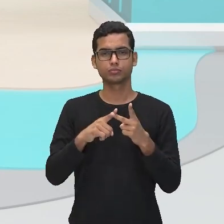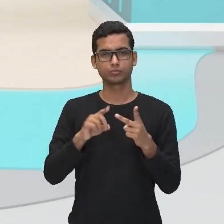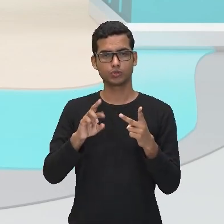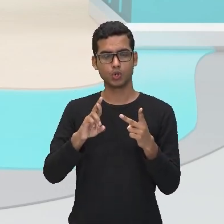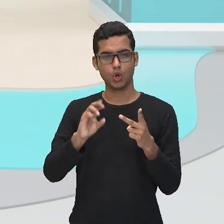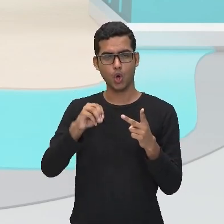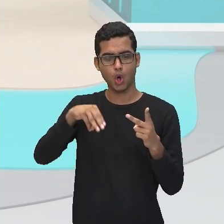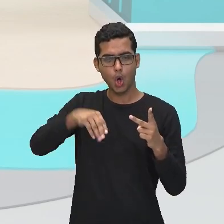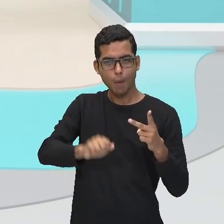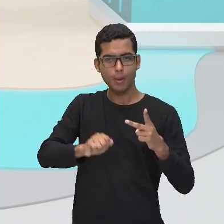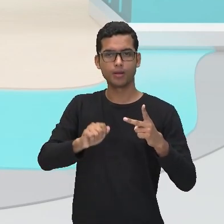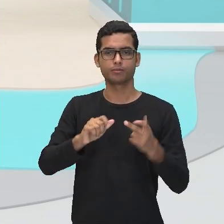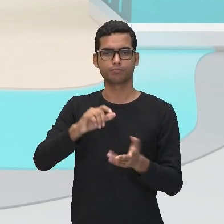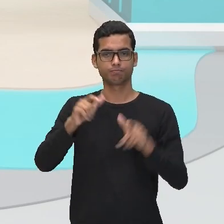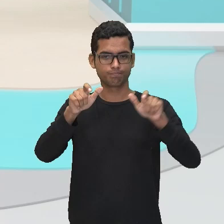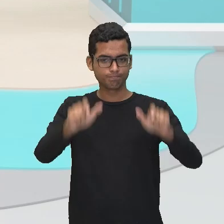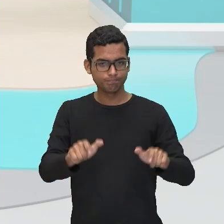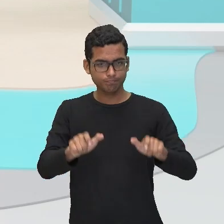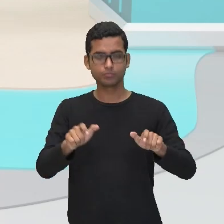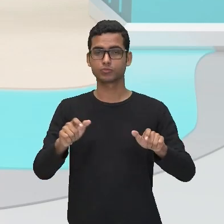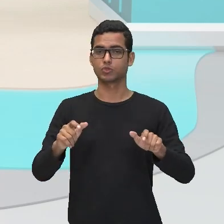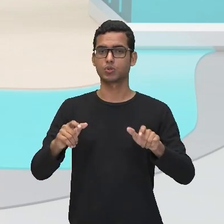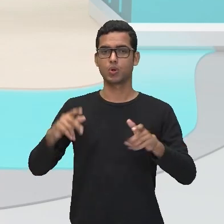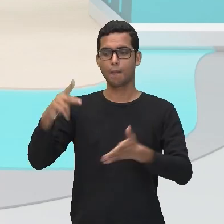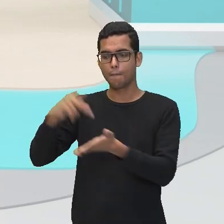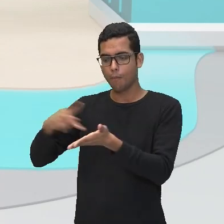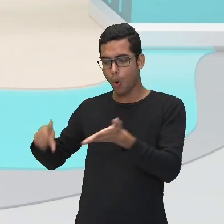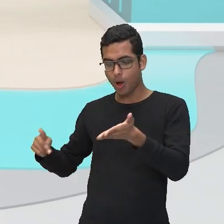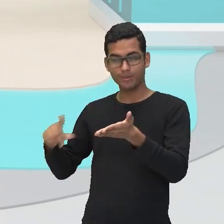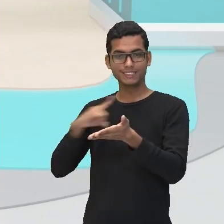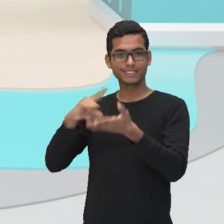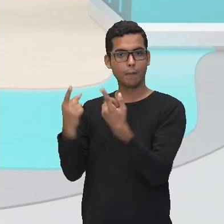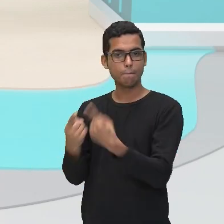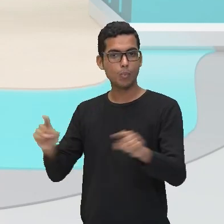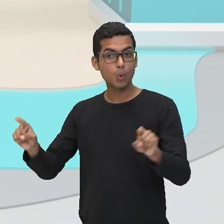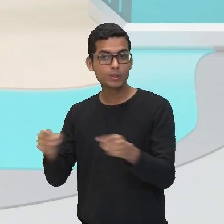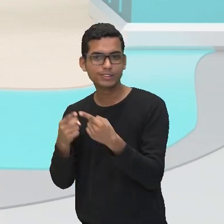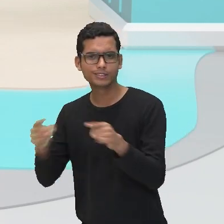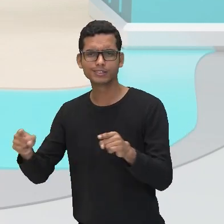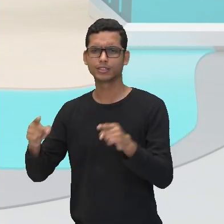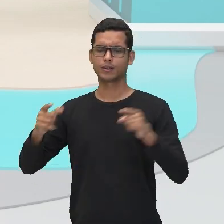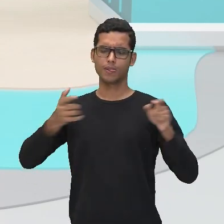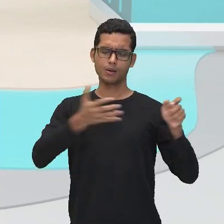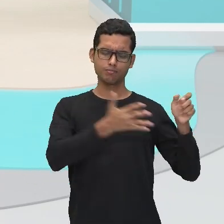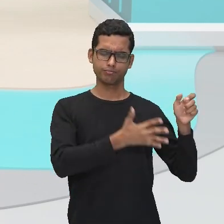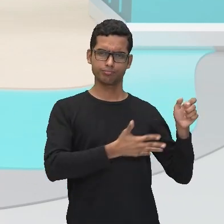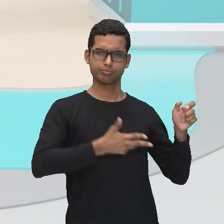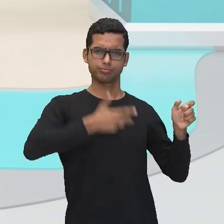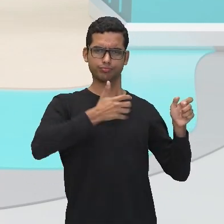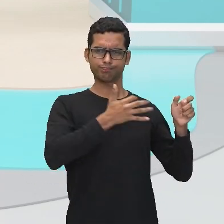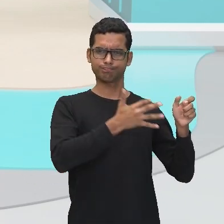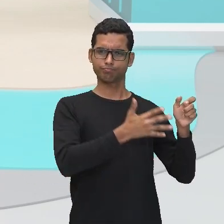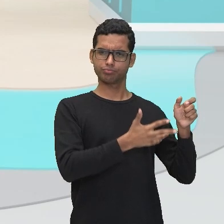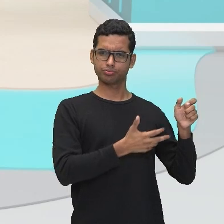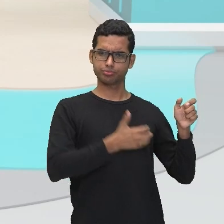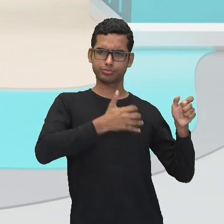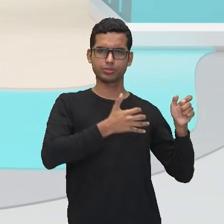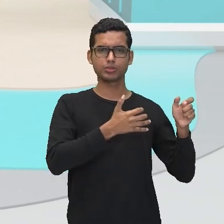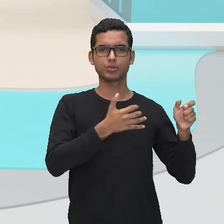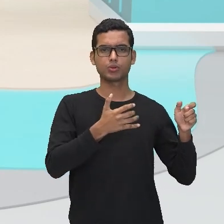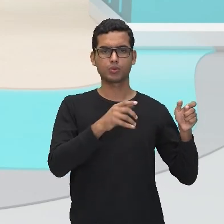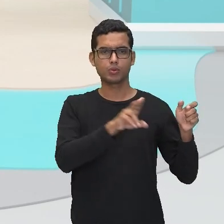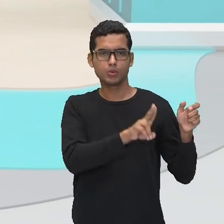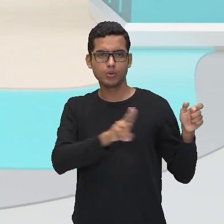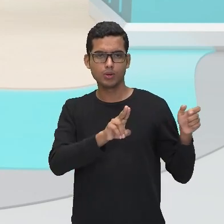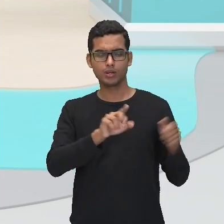eram musicalizados, eles tinham música, eles eram acompanhados de música e de um instrumento musical